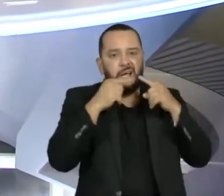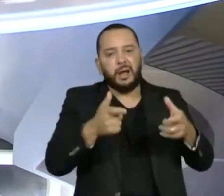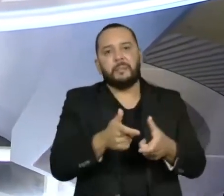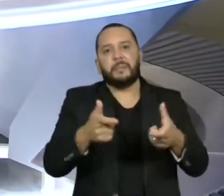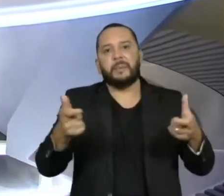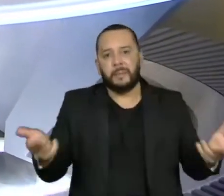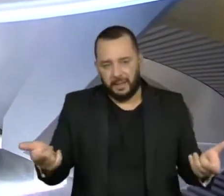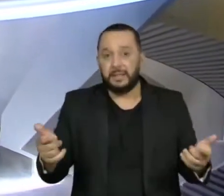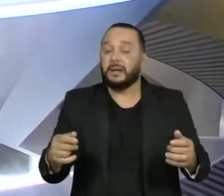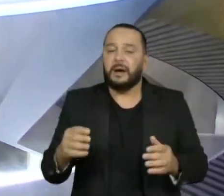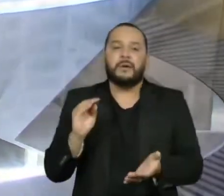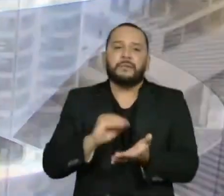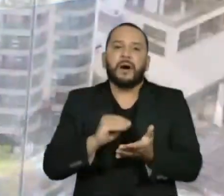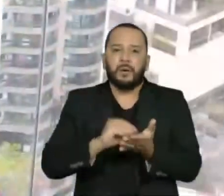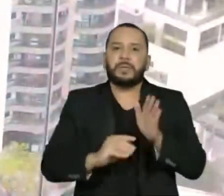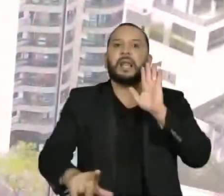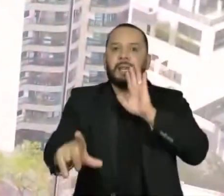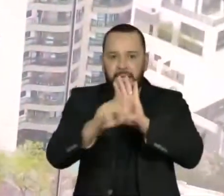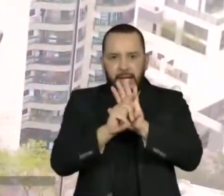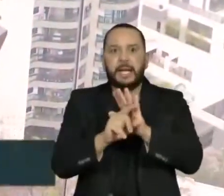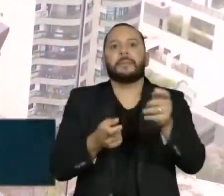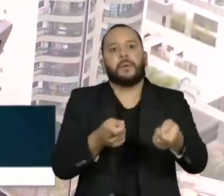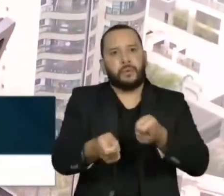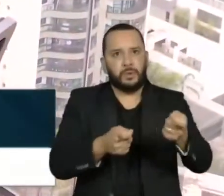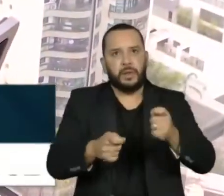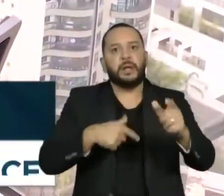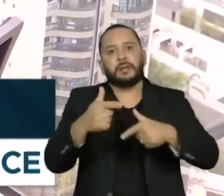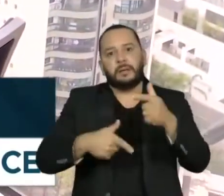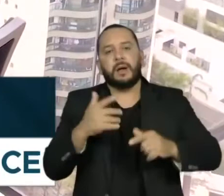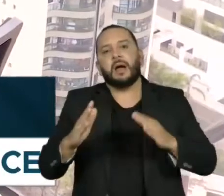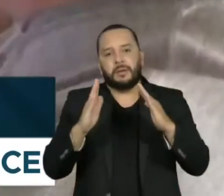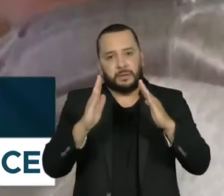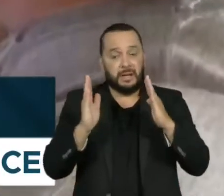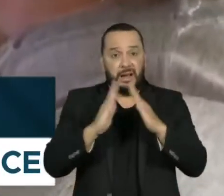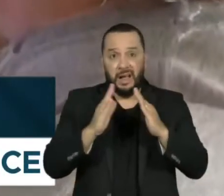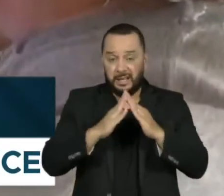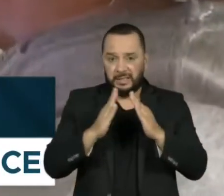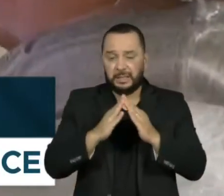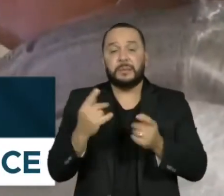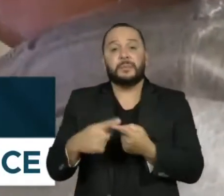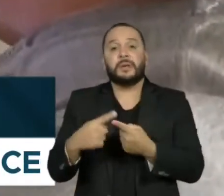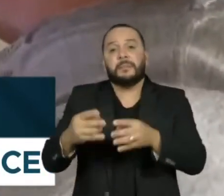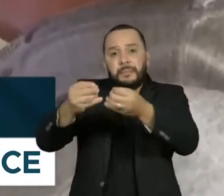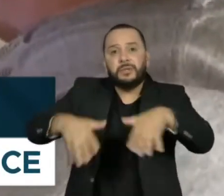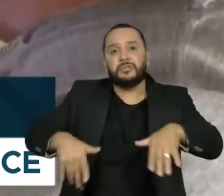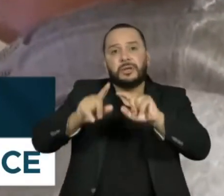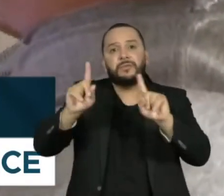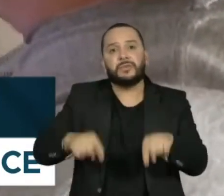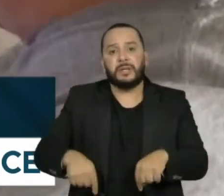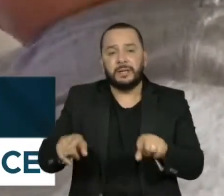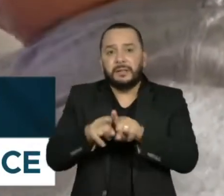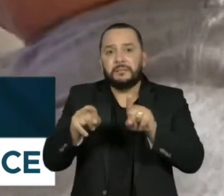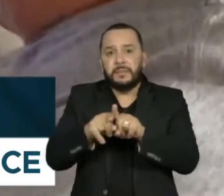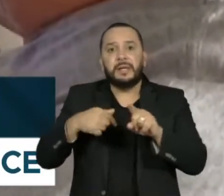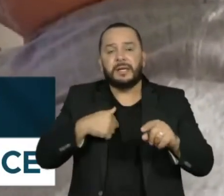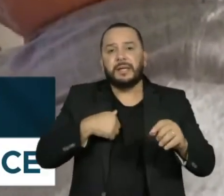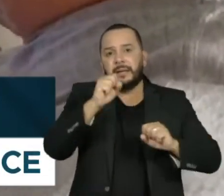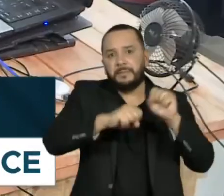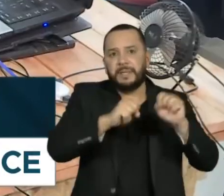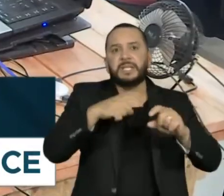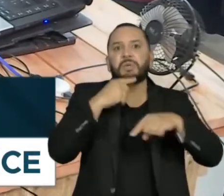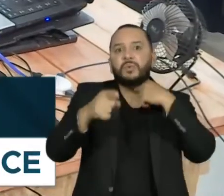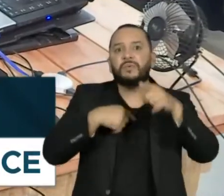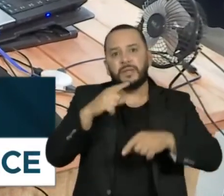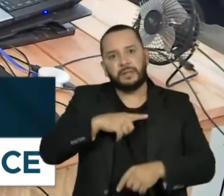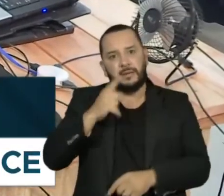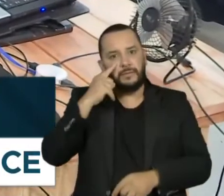nos diferentes setores da economia provoca brechas legais que prejudicam trabalhadores e causam insegurança às empresas. A gente